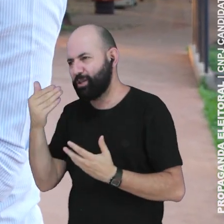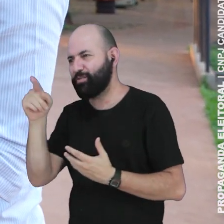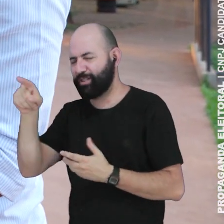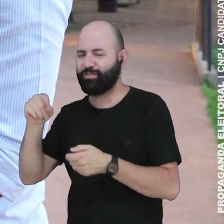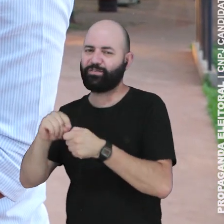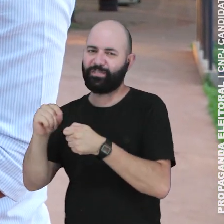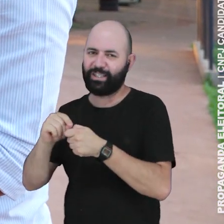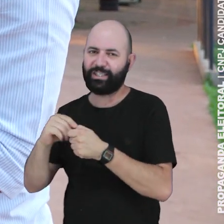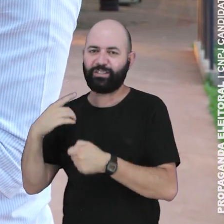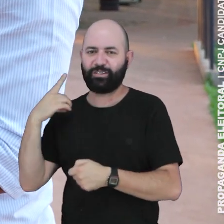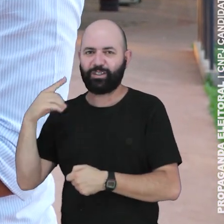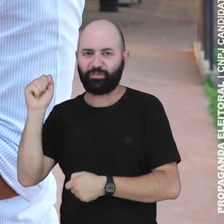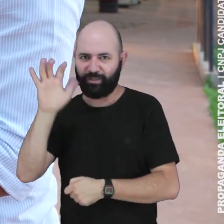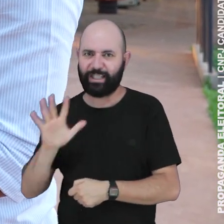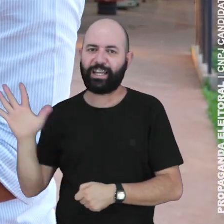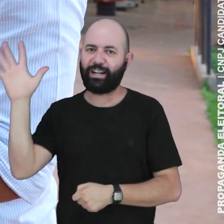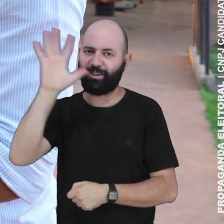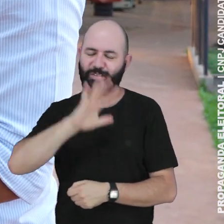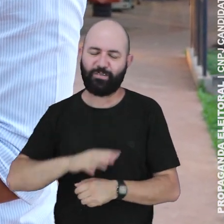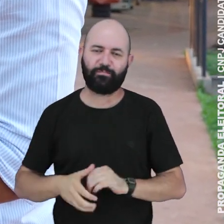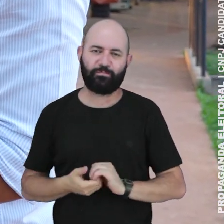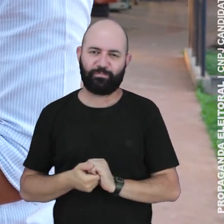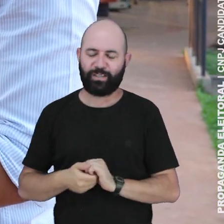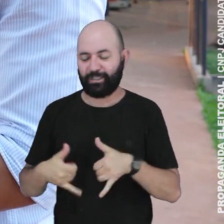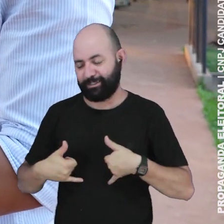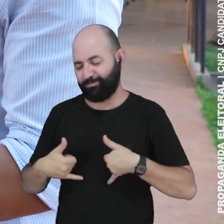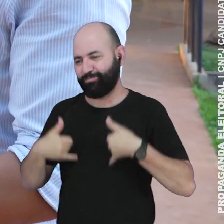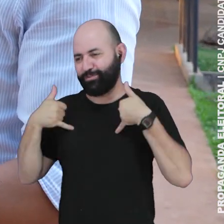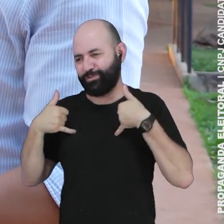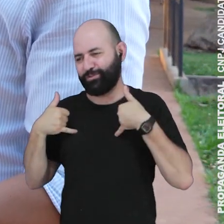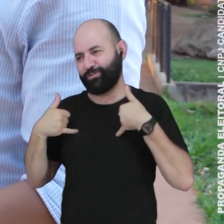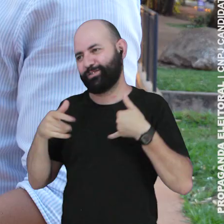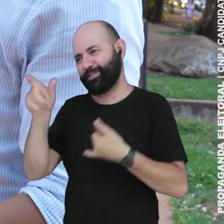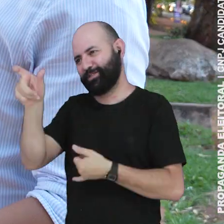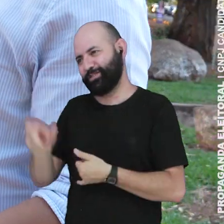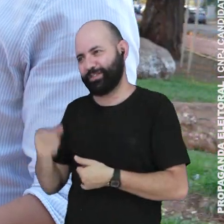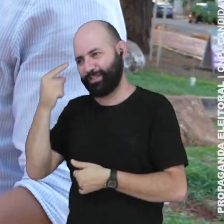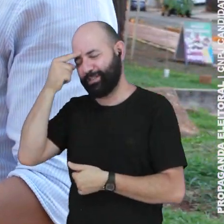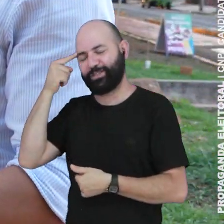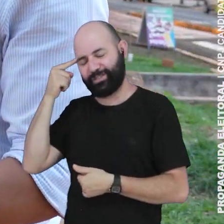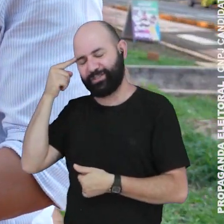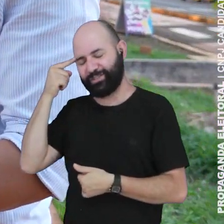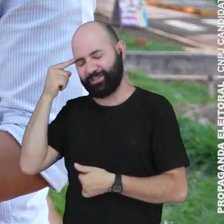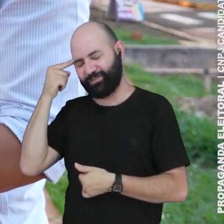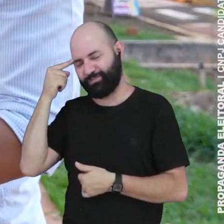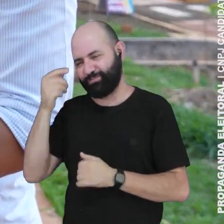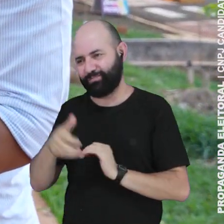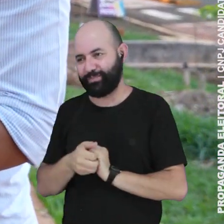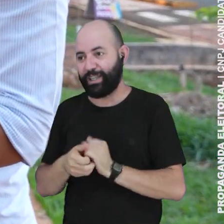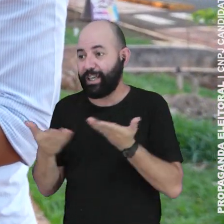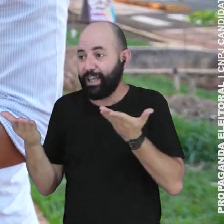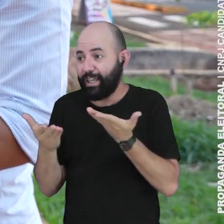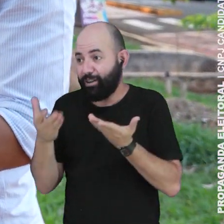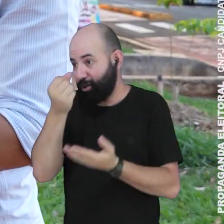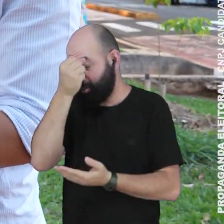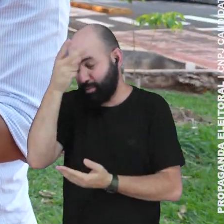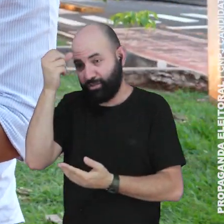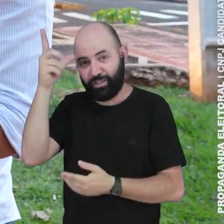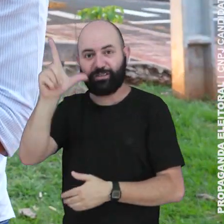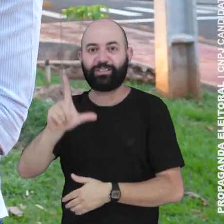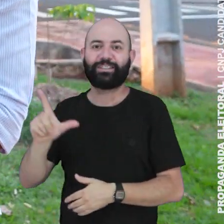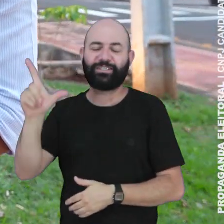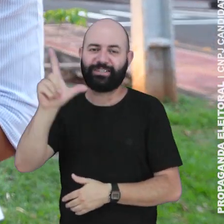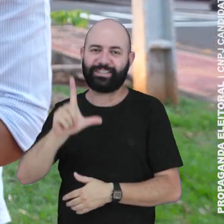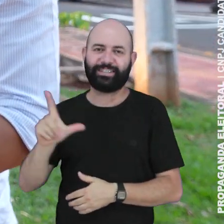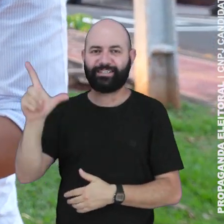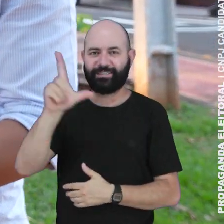você fazer como deputado federal. Eu tenho muito orgulho de você, tá? E agora como